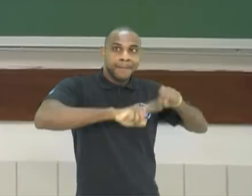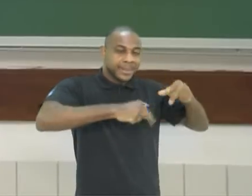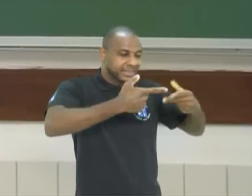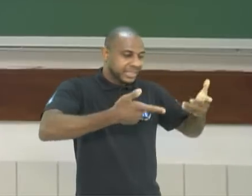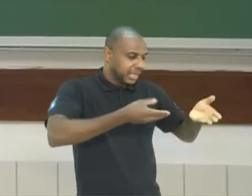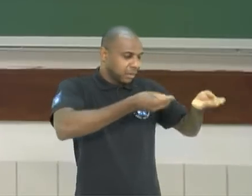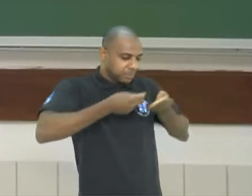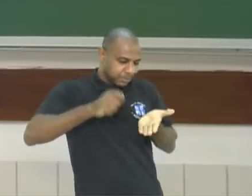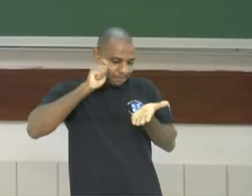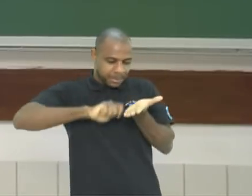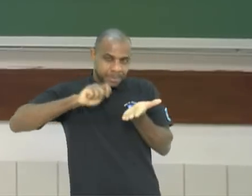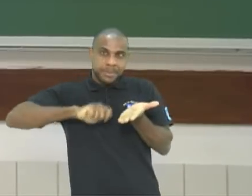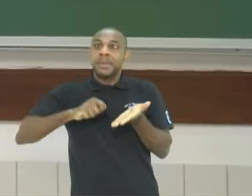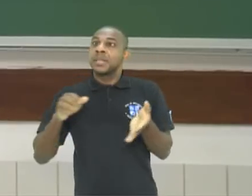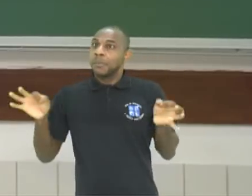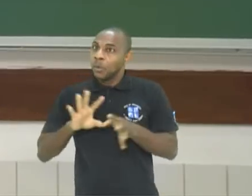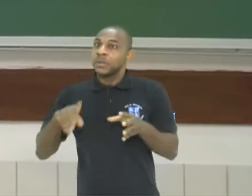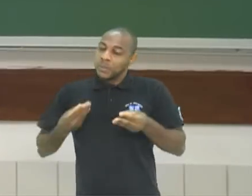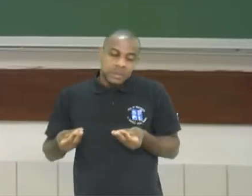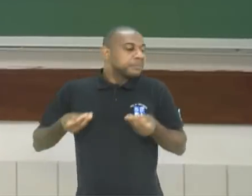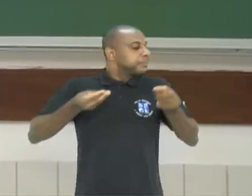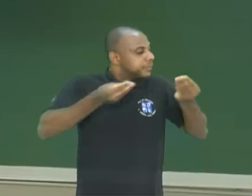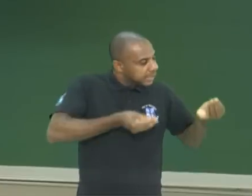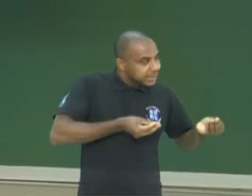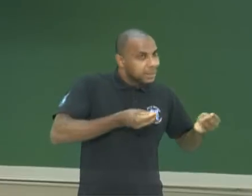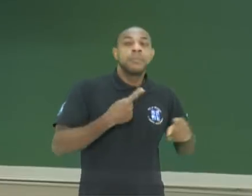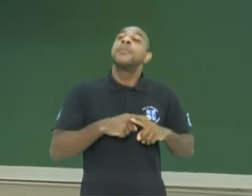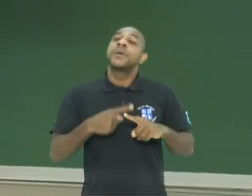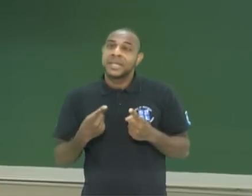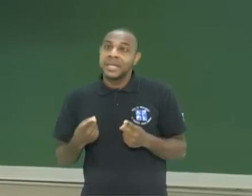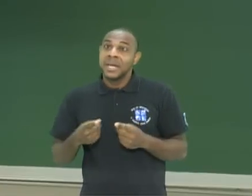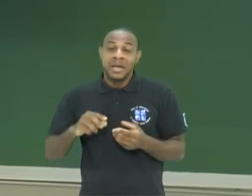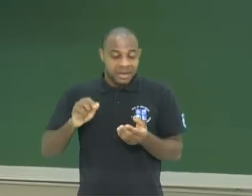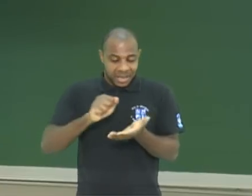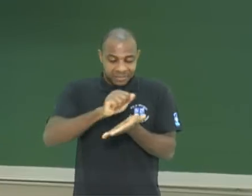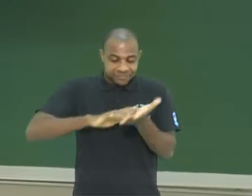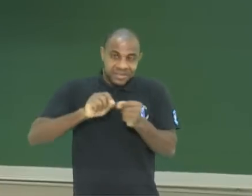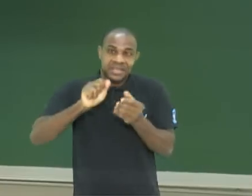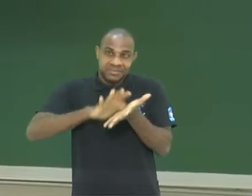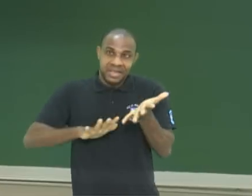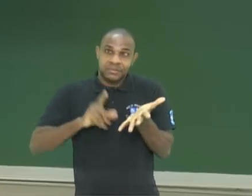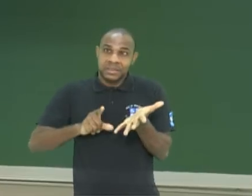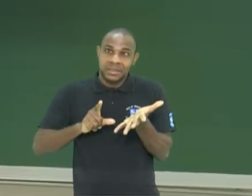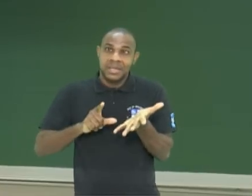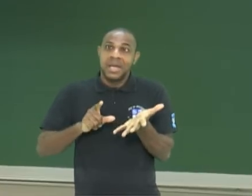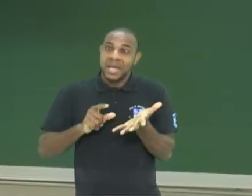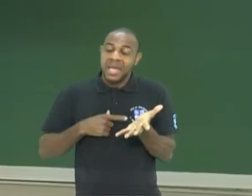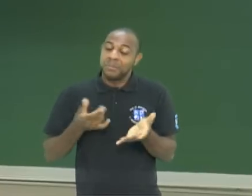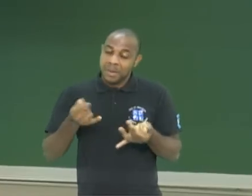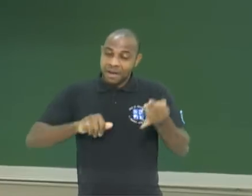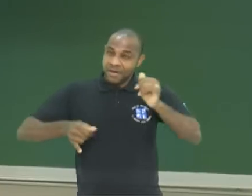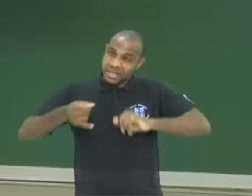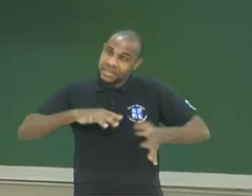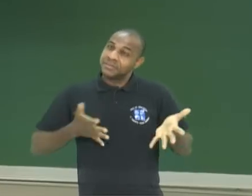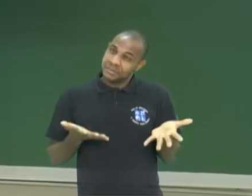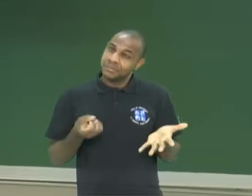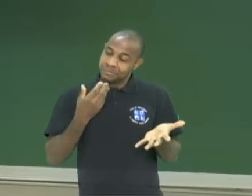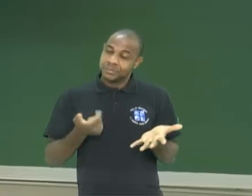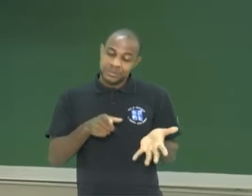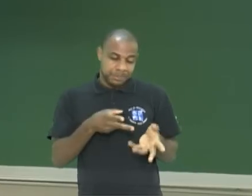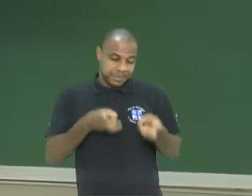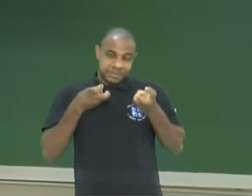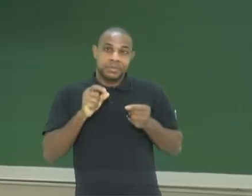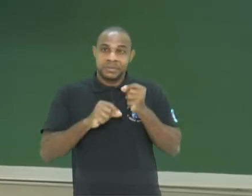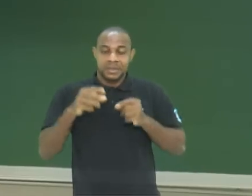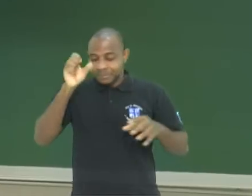atividades que você precisa fazer. Por quê? Porque fazer atividade é uma forma de você se autoavaliar, de você perceber se você